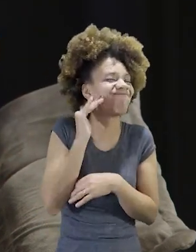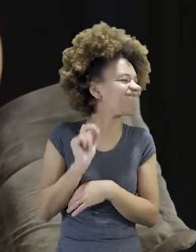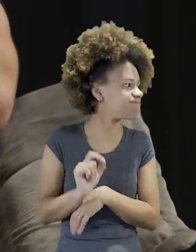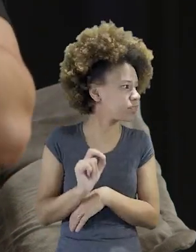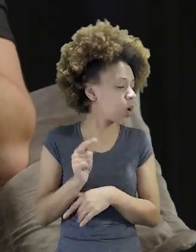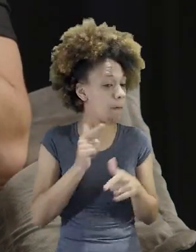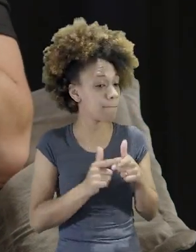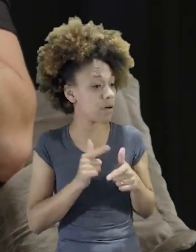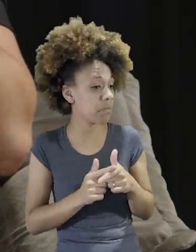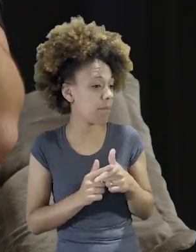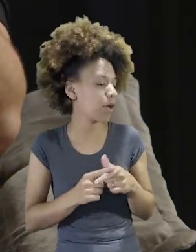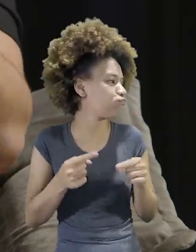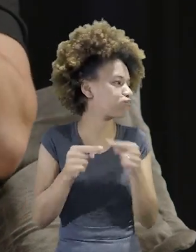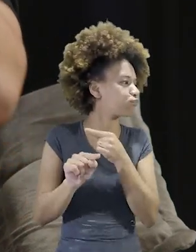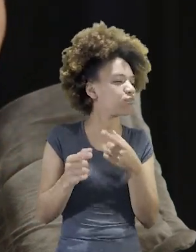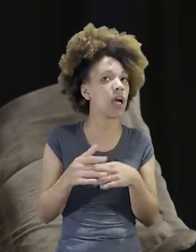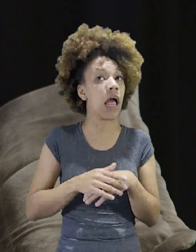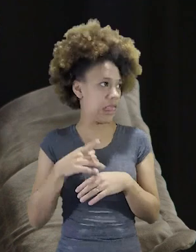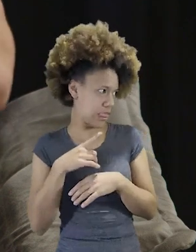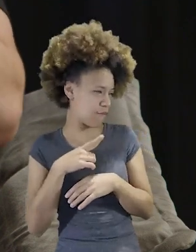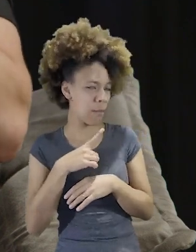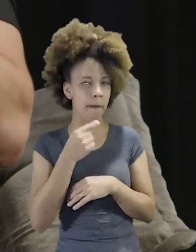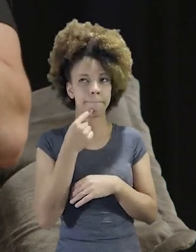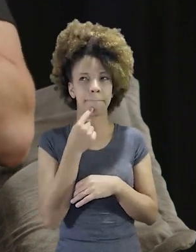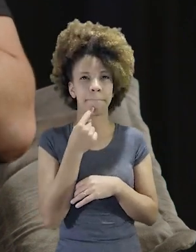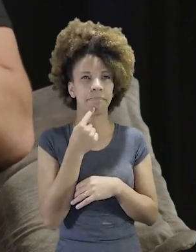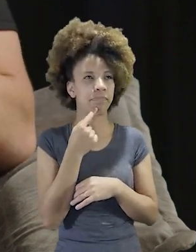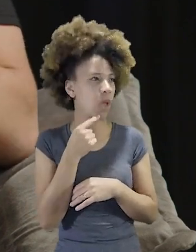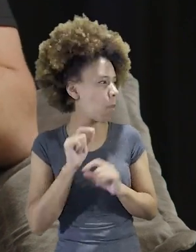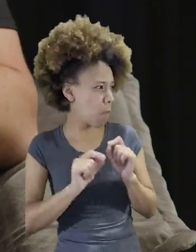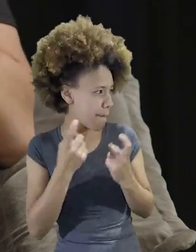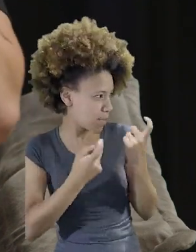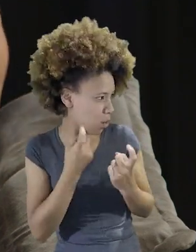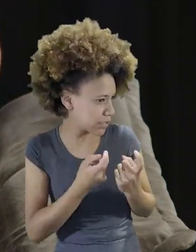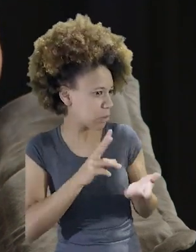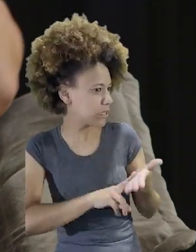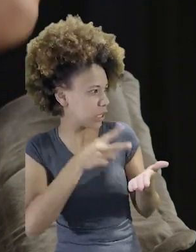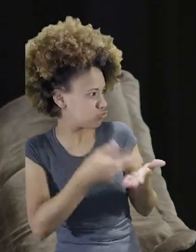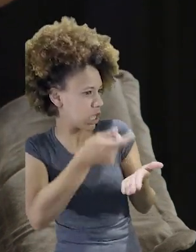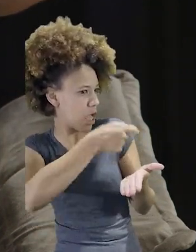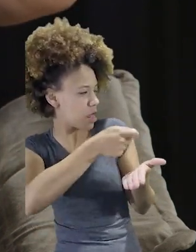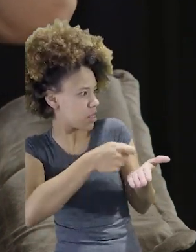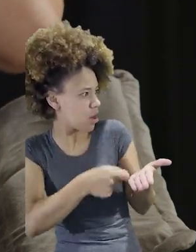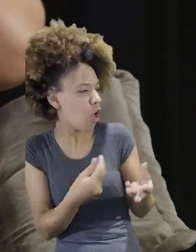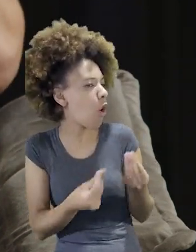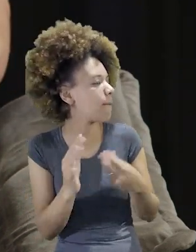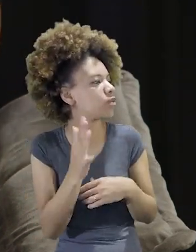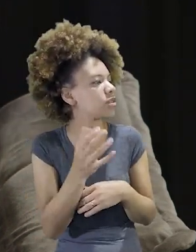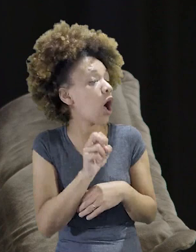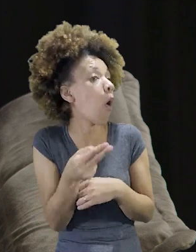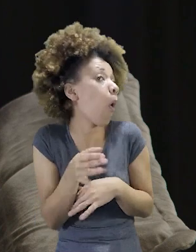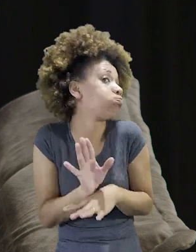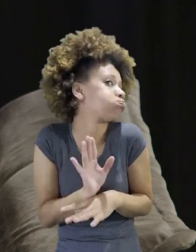uma questão sobre isso tem um cara que traduzia como é que funcionou ou será que esse momento do